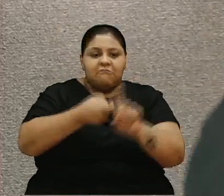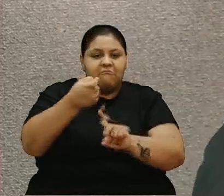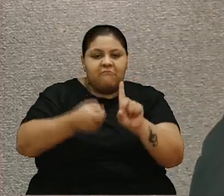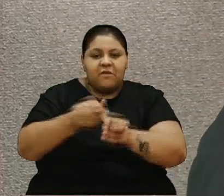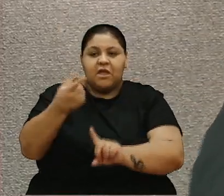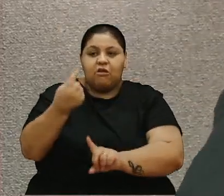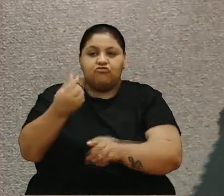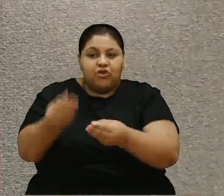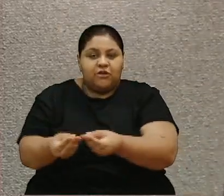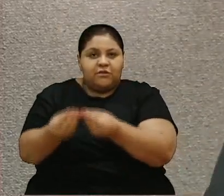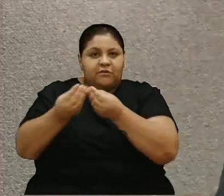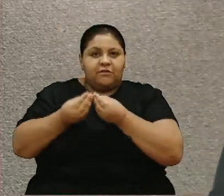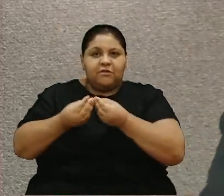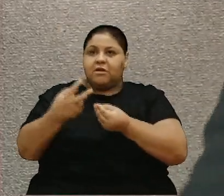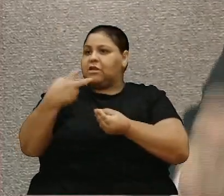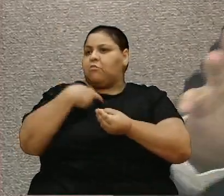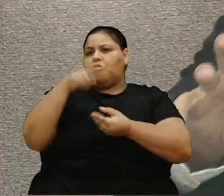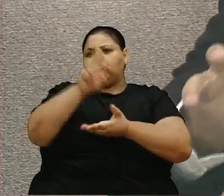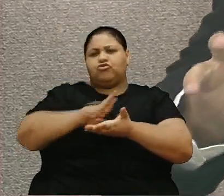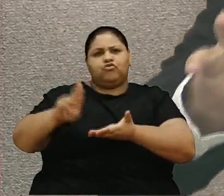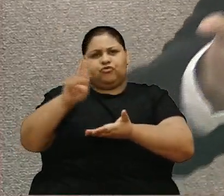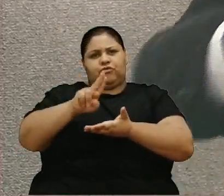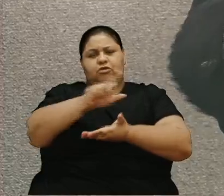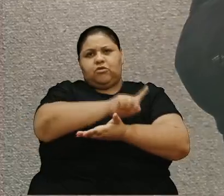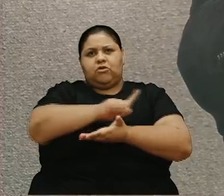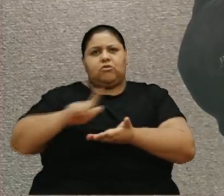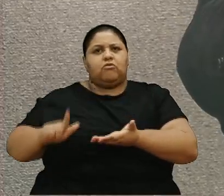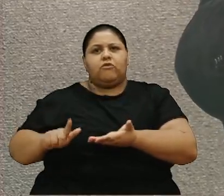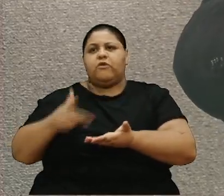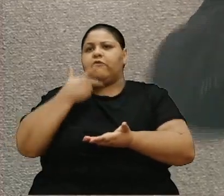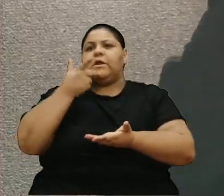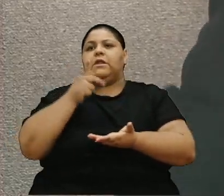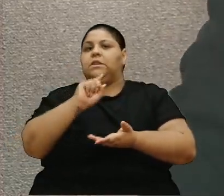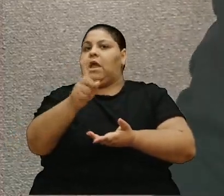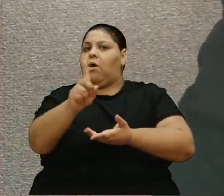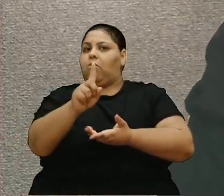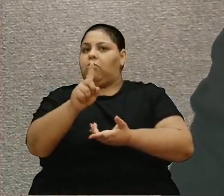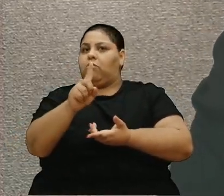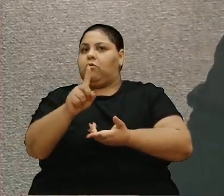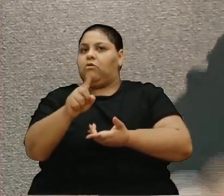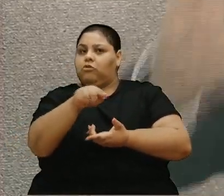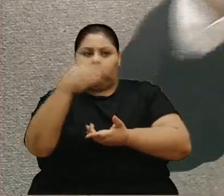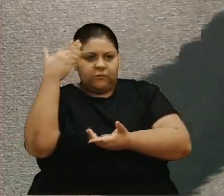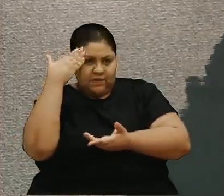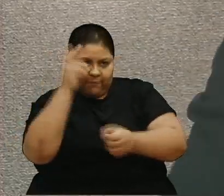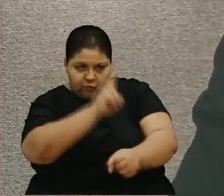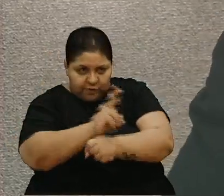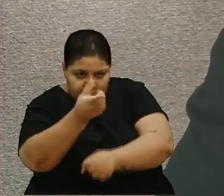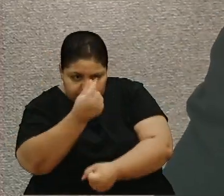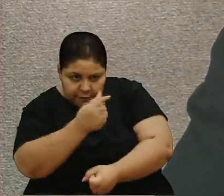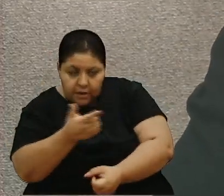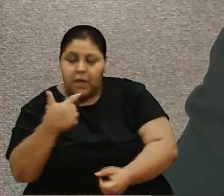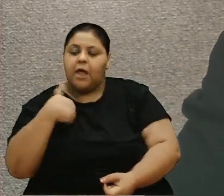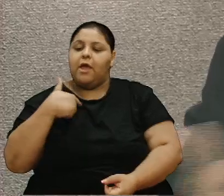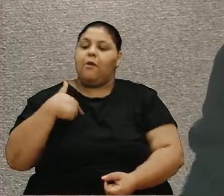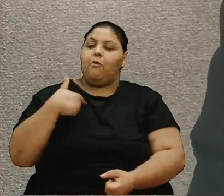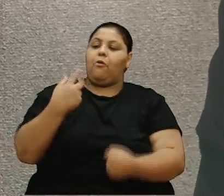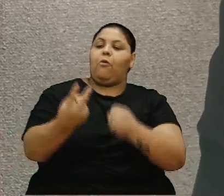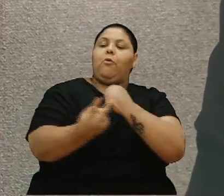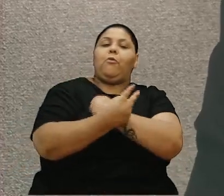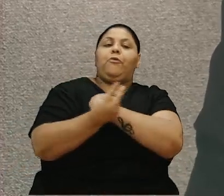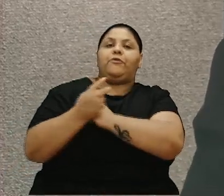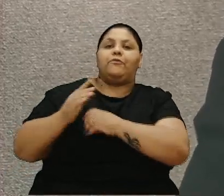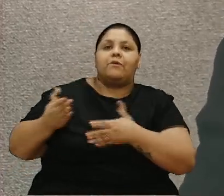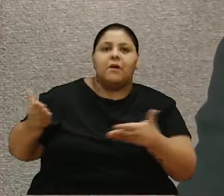do trabalho dele e ele não pode utilizar. O governo chega e fala, não, você não sabe cuidar do seu dinheiro, deixa que eu cuido. E